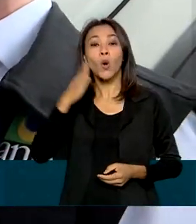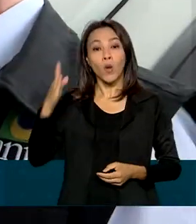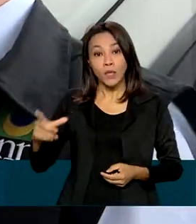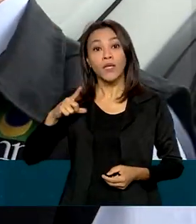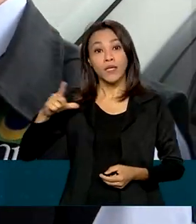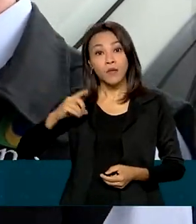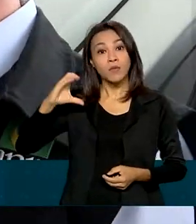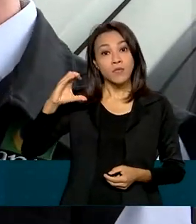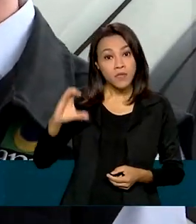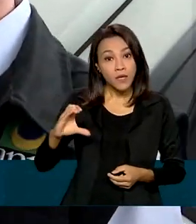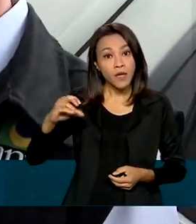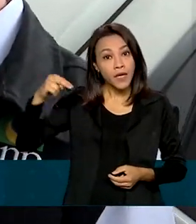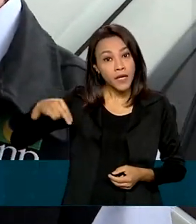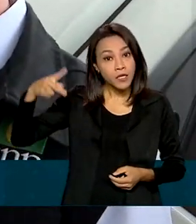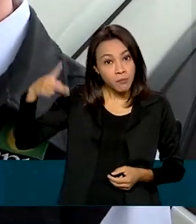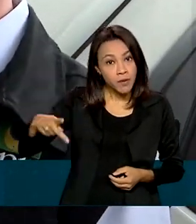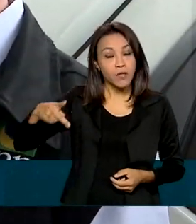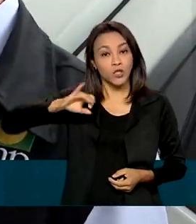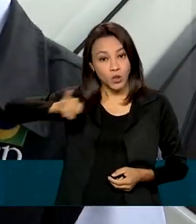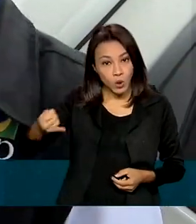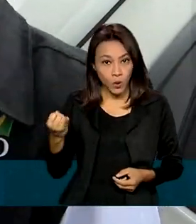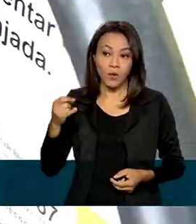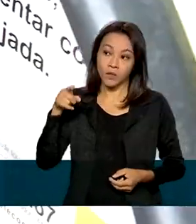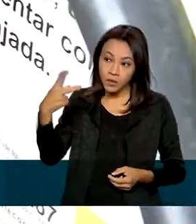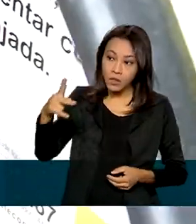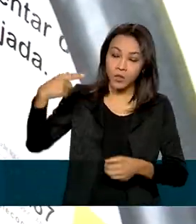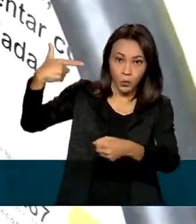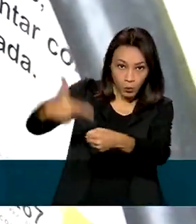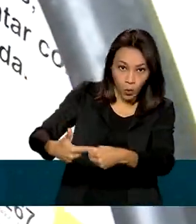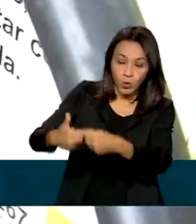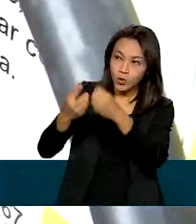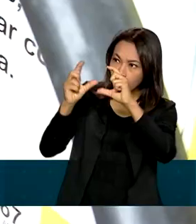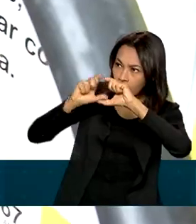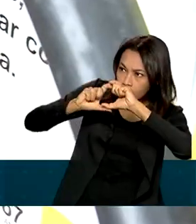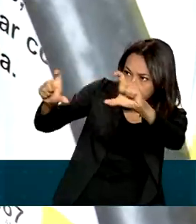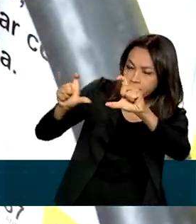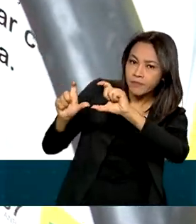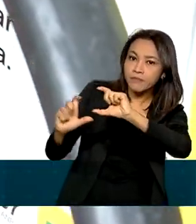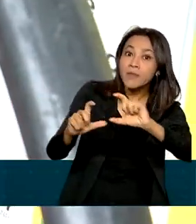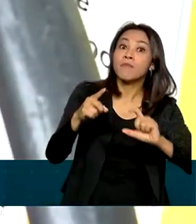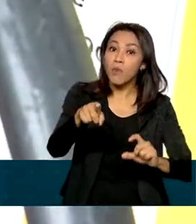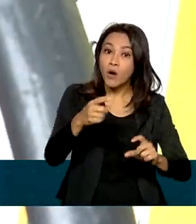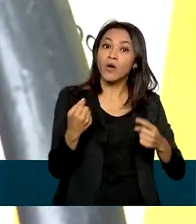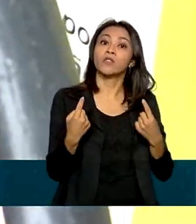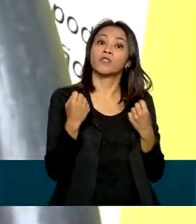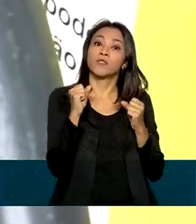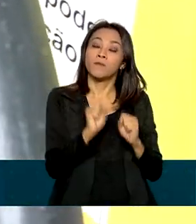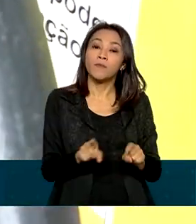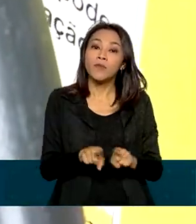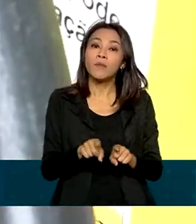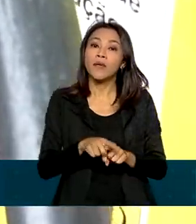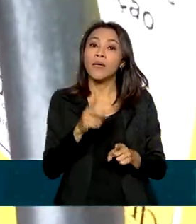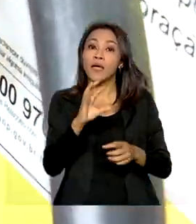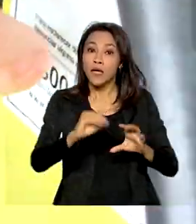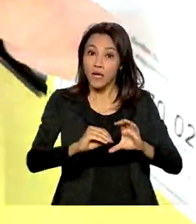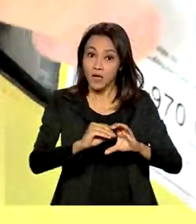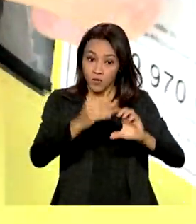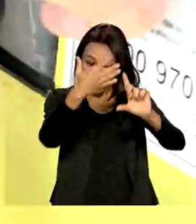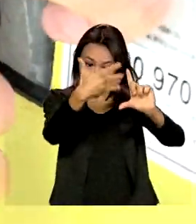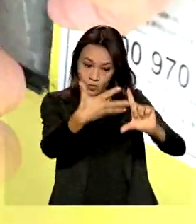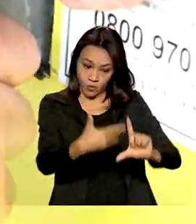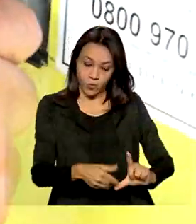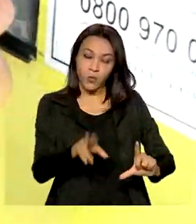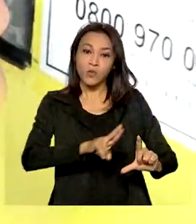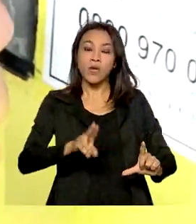fixado e todas as bombas e no quadro de avisos do posto e para fazer a denúncia para NP pode ser usado Fale Conosco do site